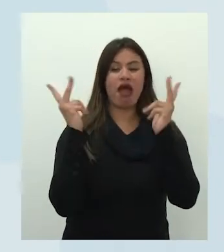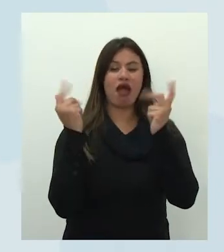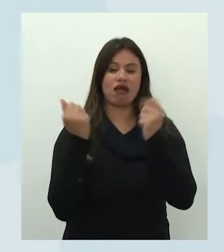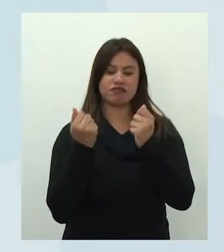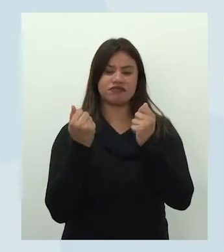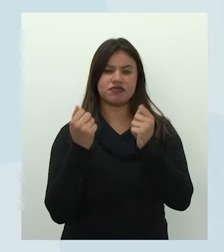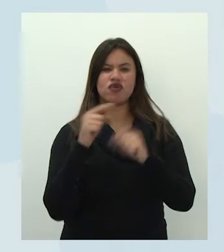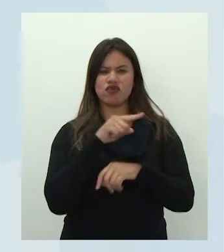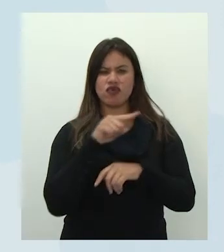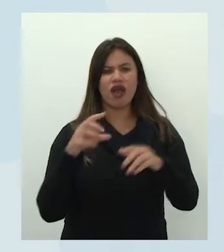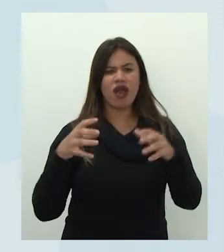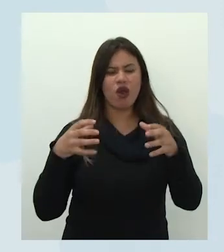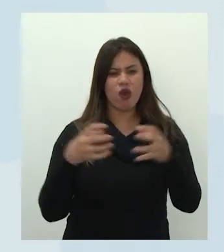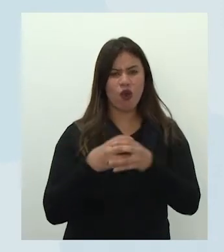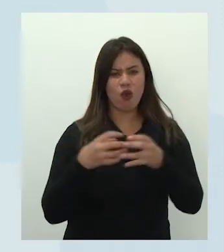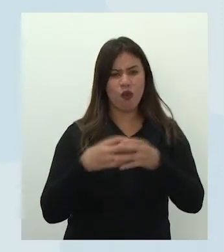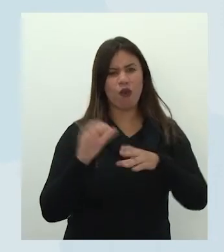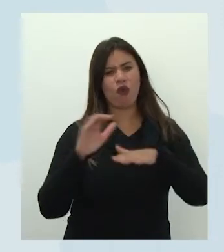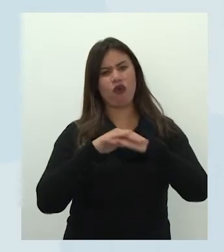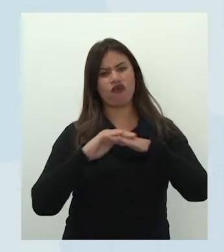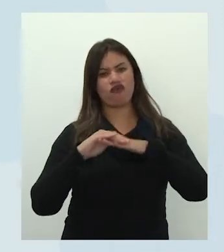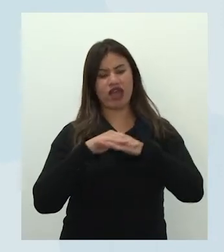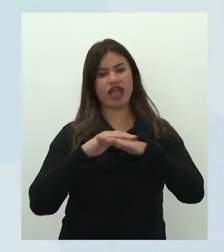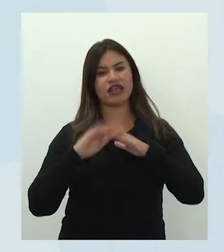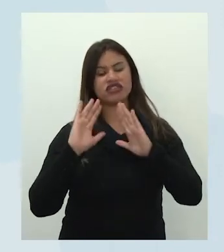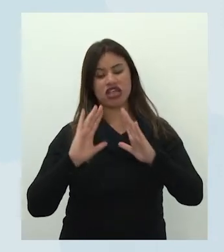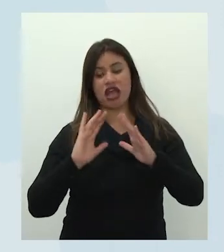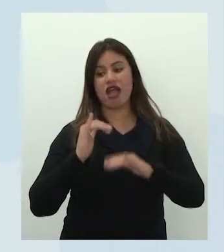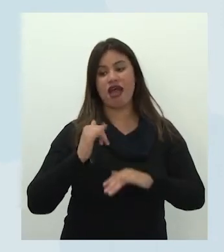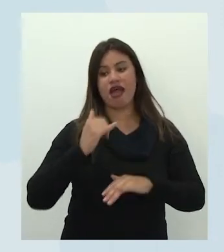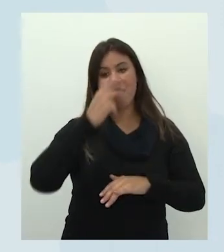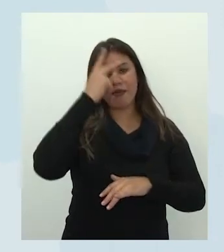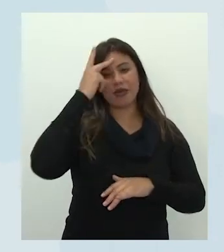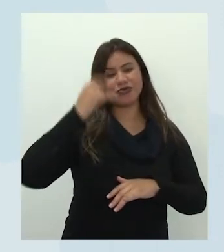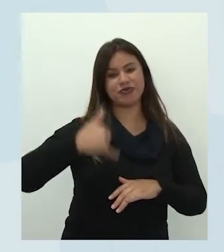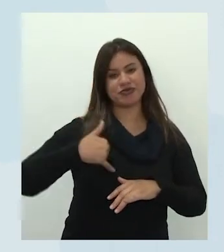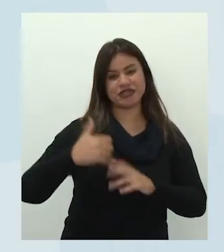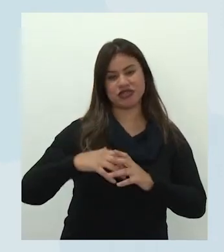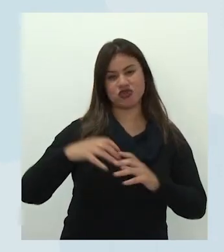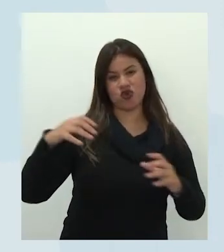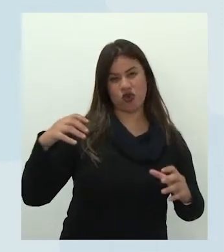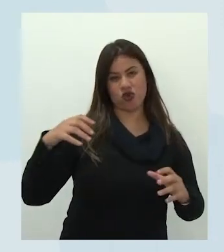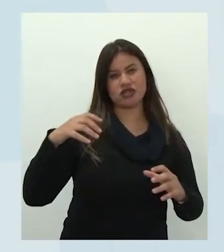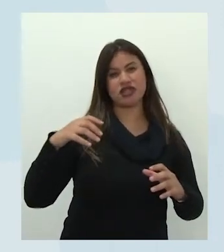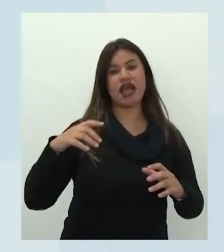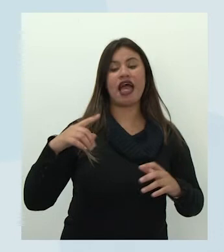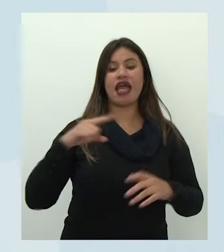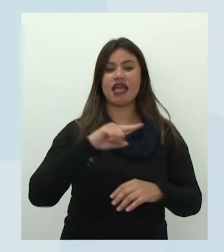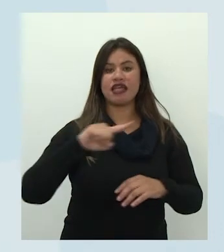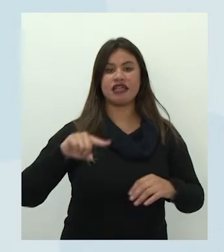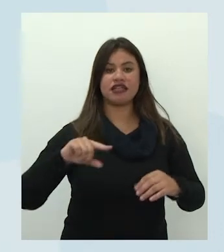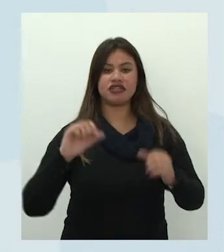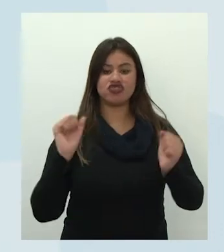com grupos de pessoas idosas que se reúnem para algum tipo de atividade.